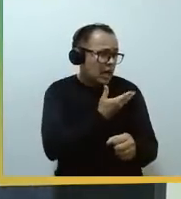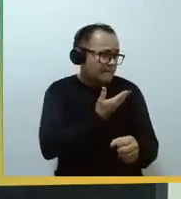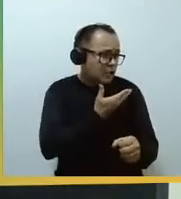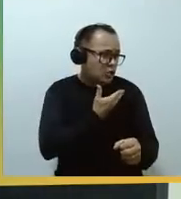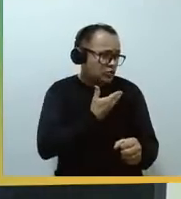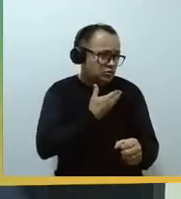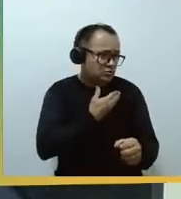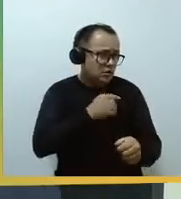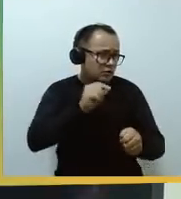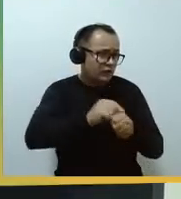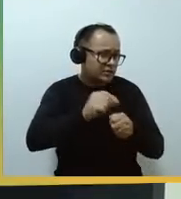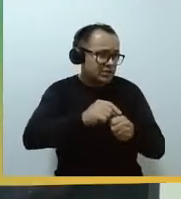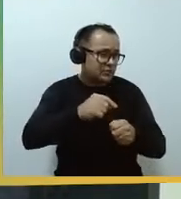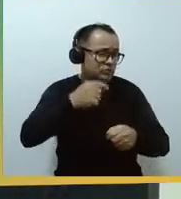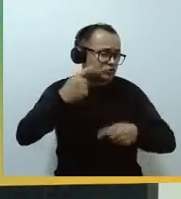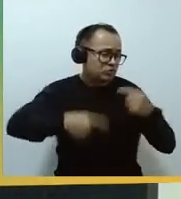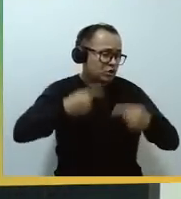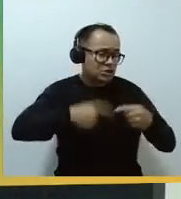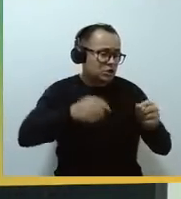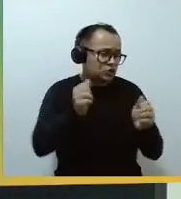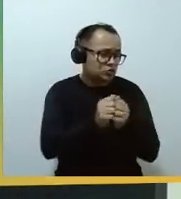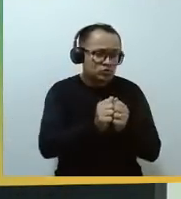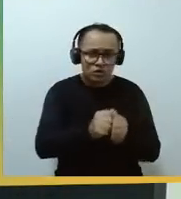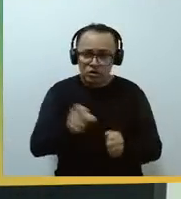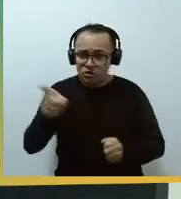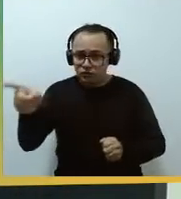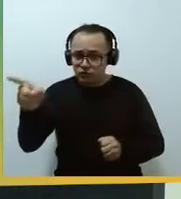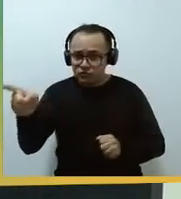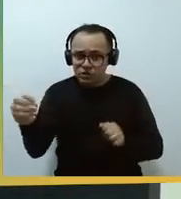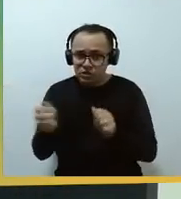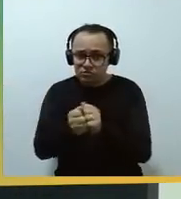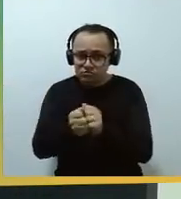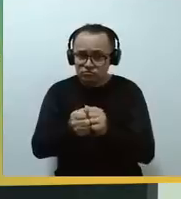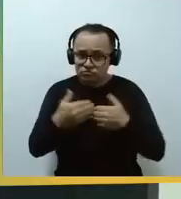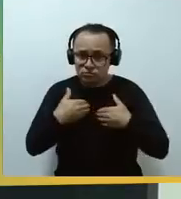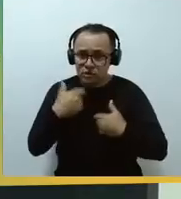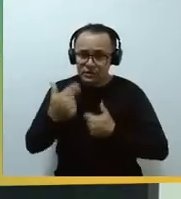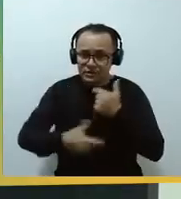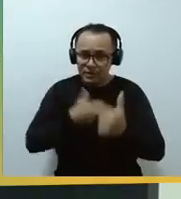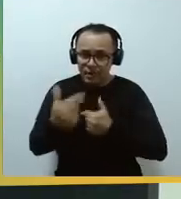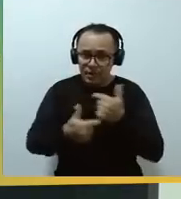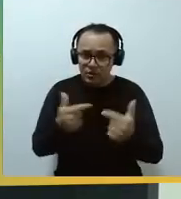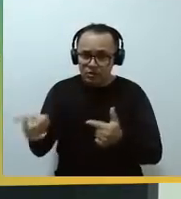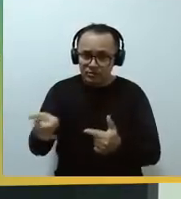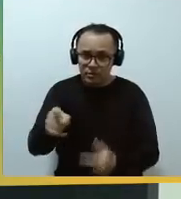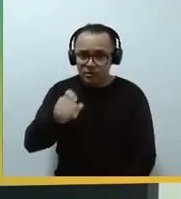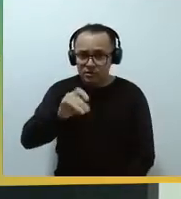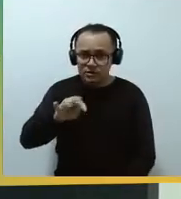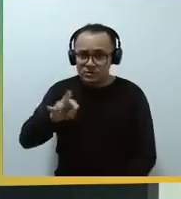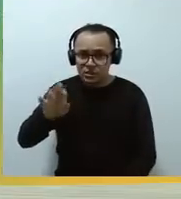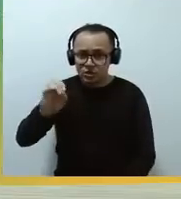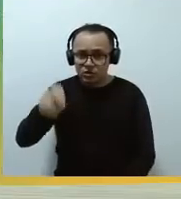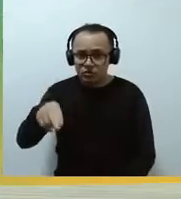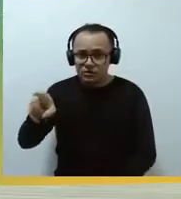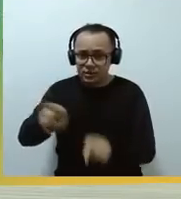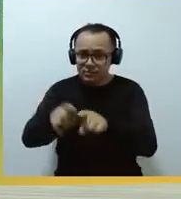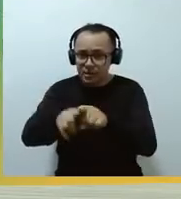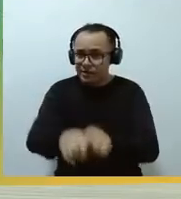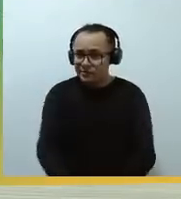e que tiveram junto. Inclusive, você foi do nosso partido, trabalhou para a campanha do Seron também. E o senhor